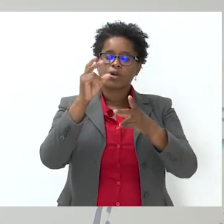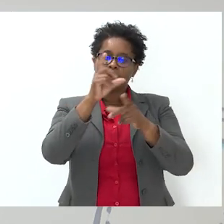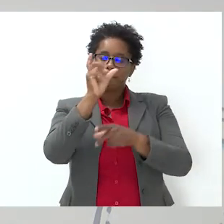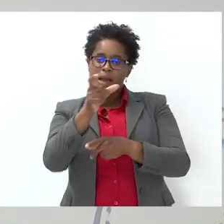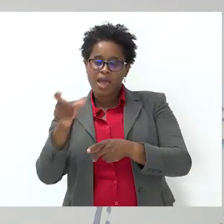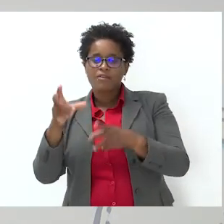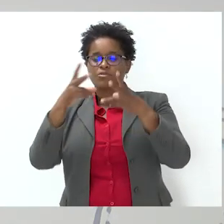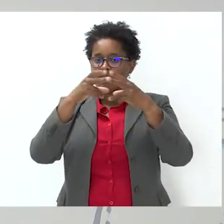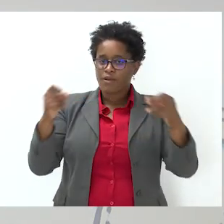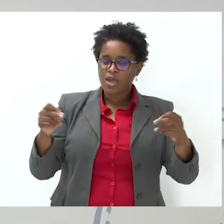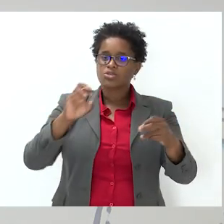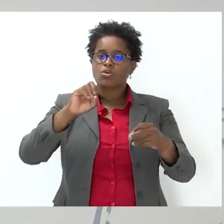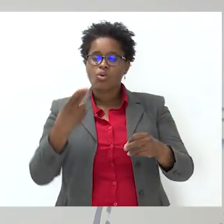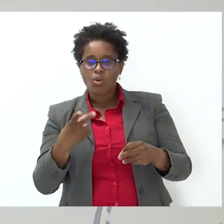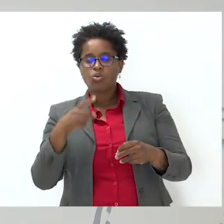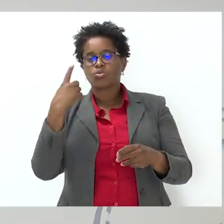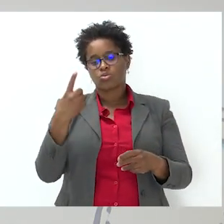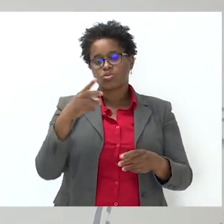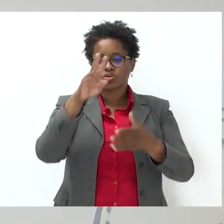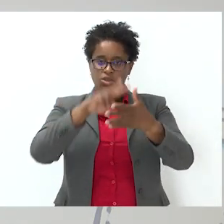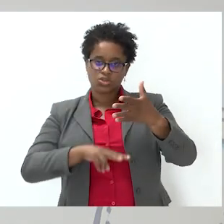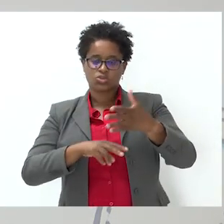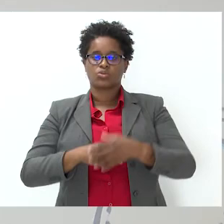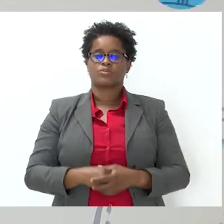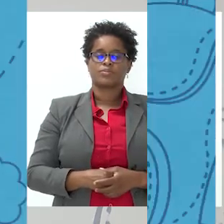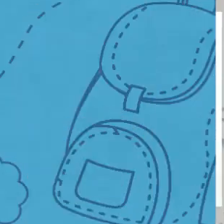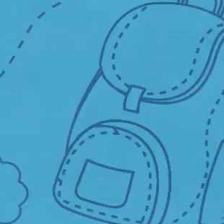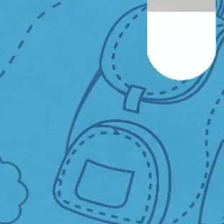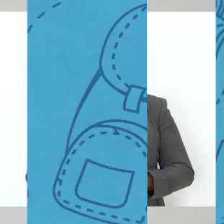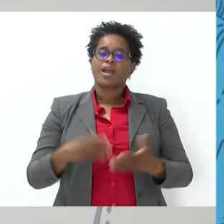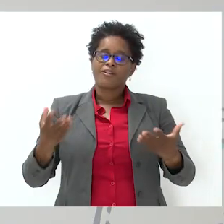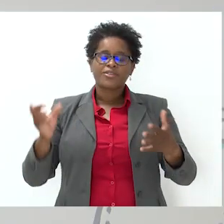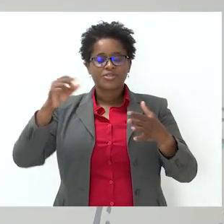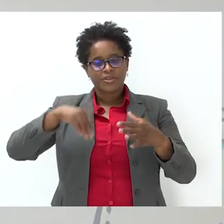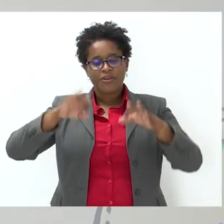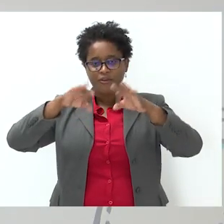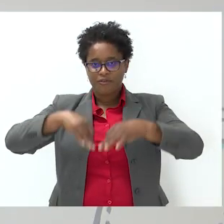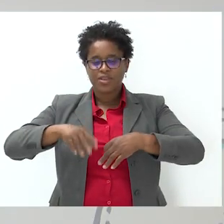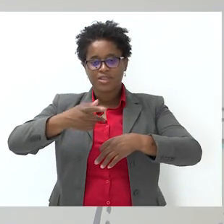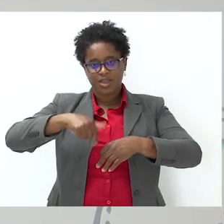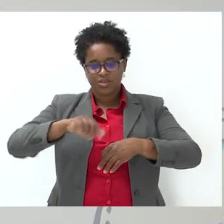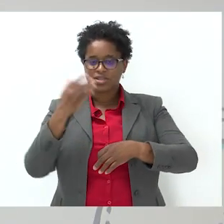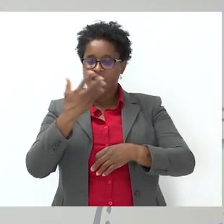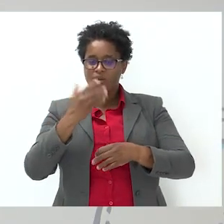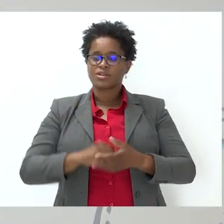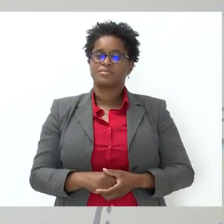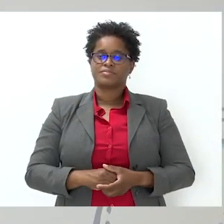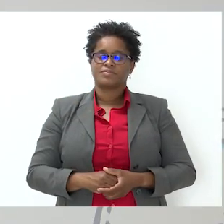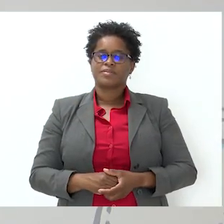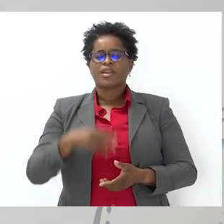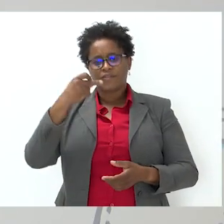expressão, numa frase ou num texto. Chegamos ao final da nossa aula de